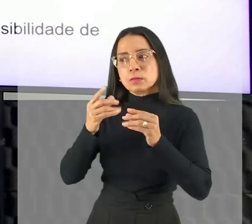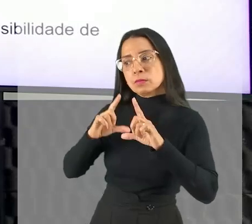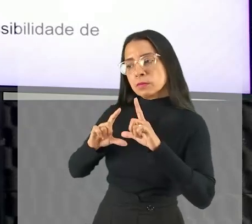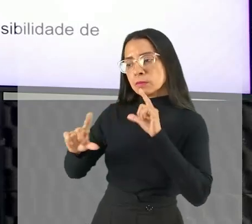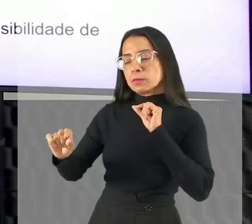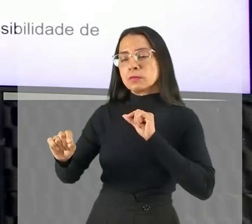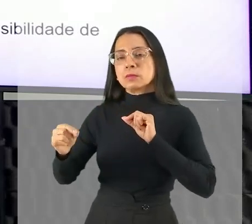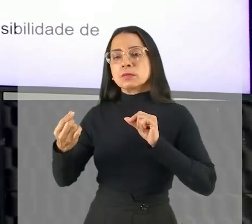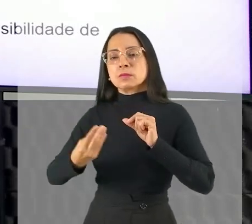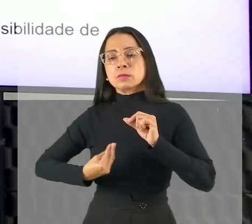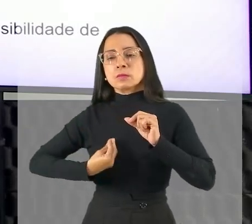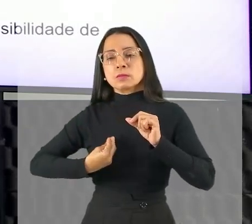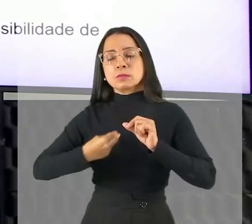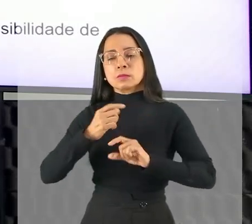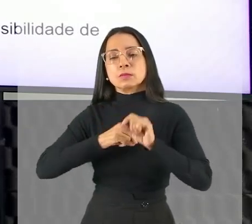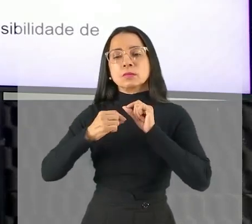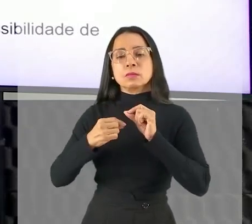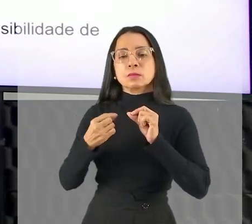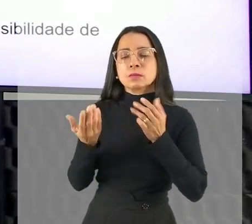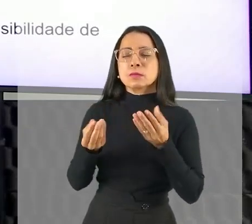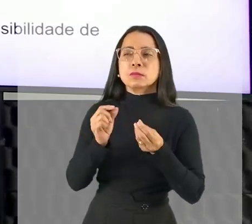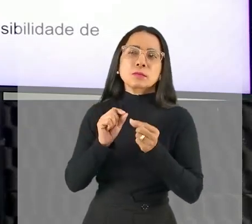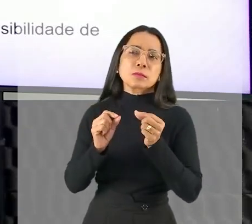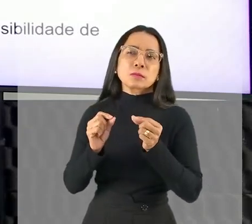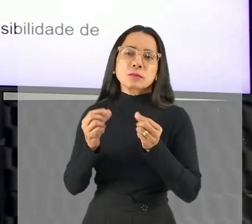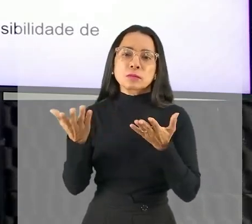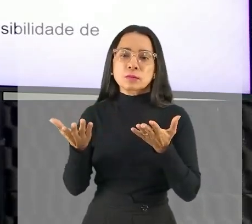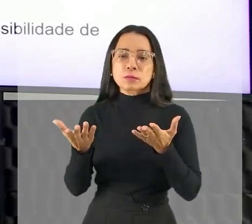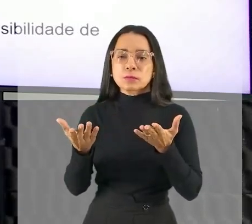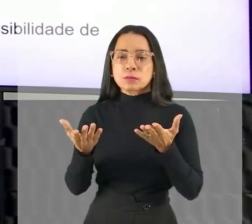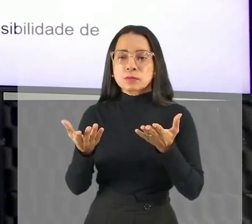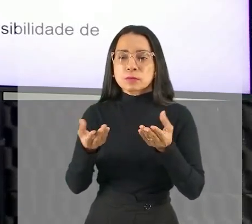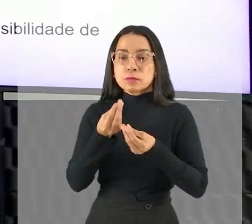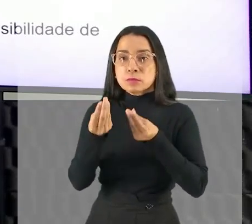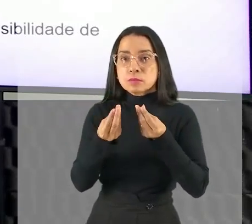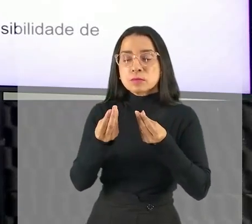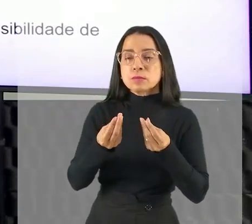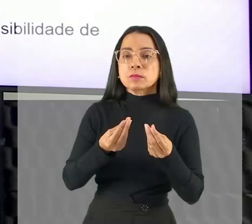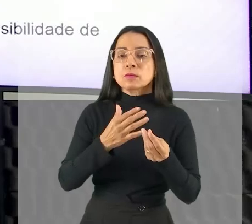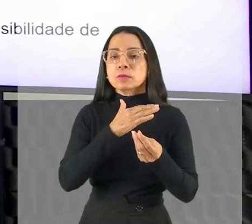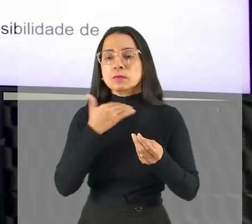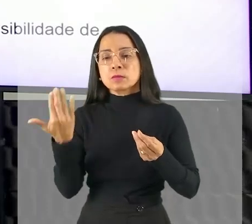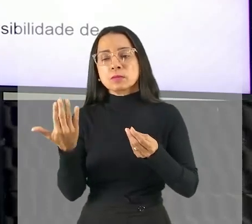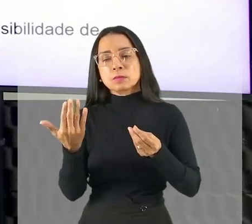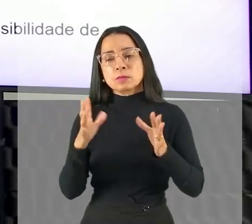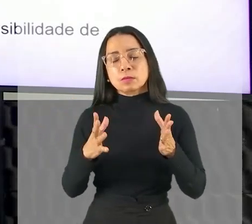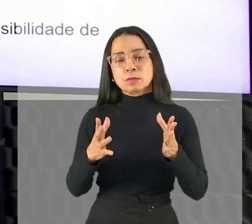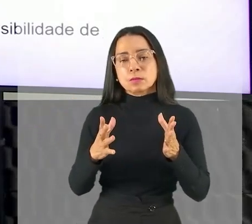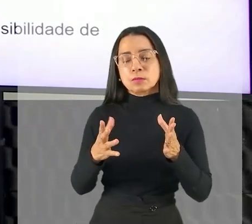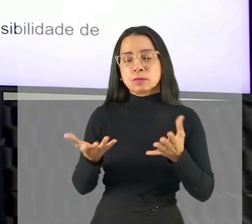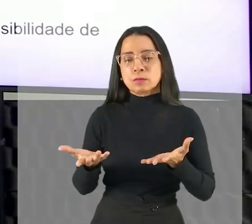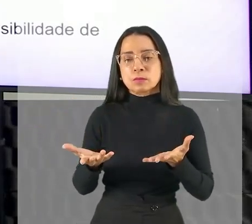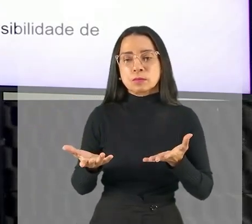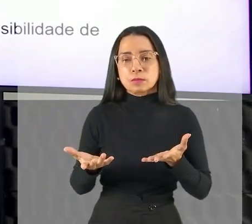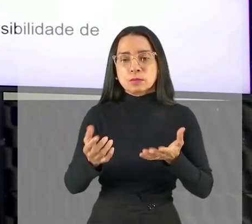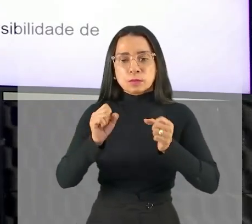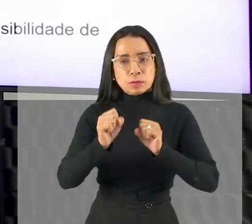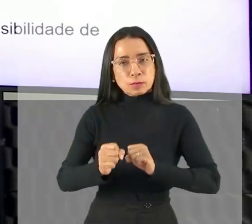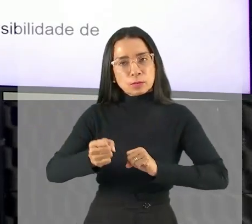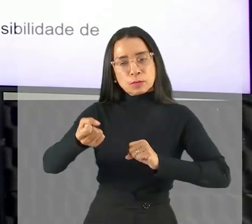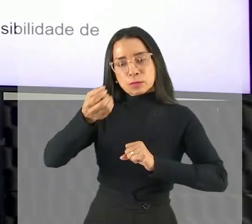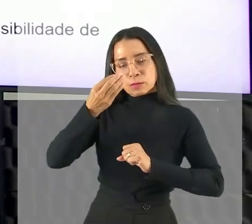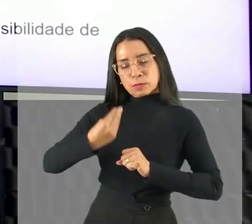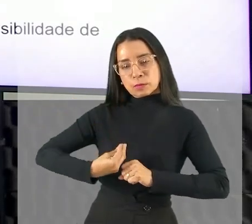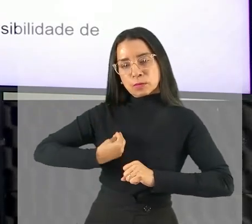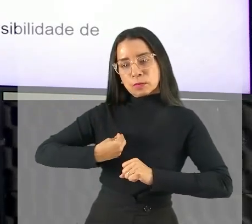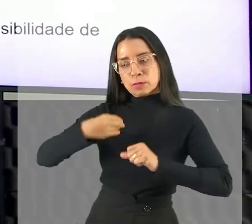realidade por meio da morte. A morte é algo ruim, a pessoa vai se desprender da terra para poder viver melhor por meio dessa passagem através da morte.